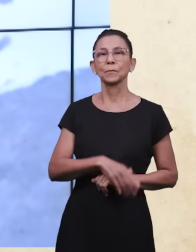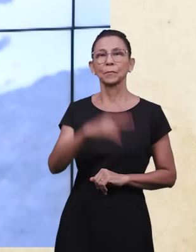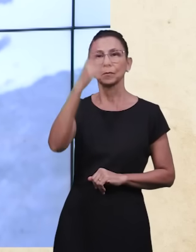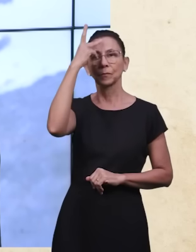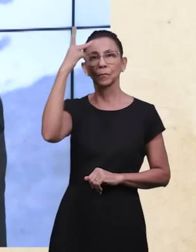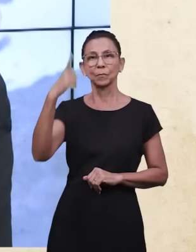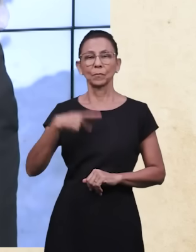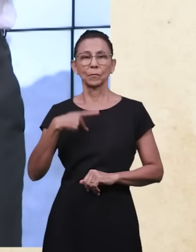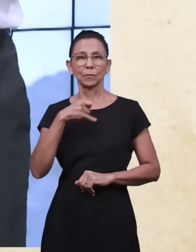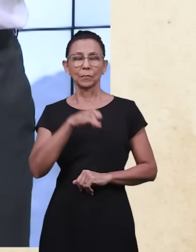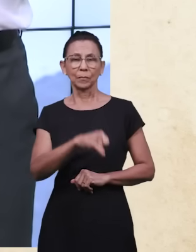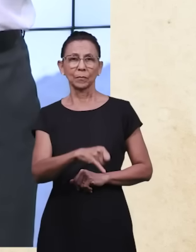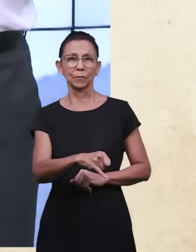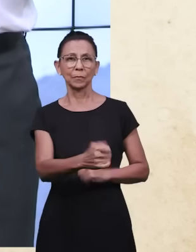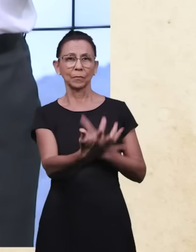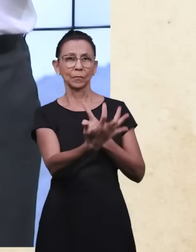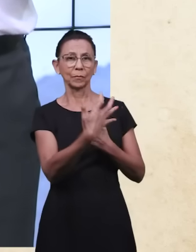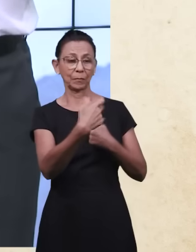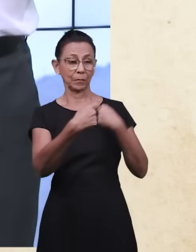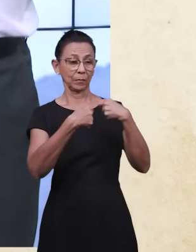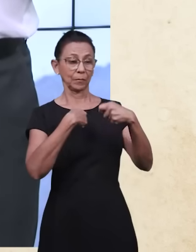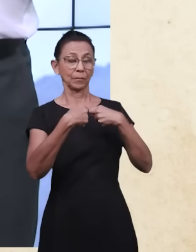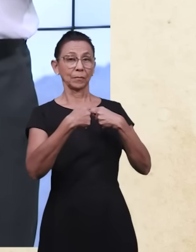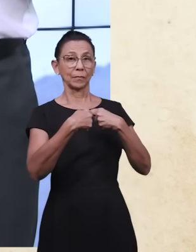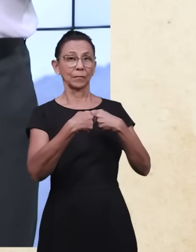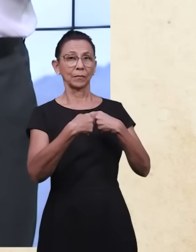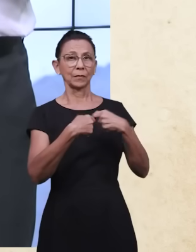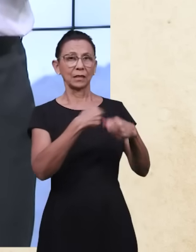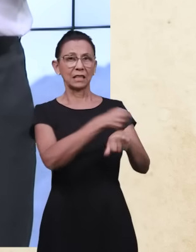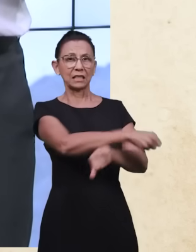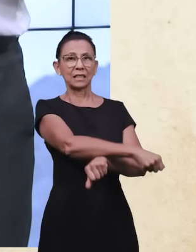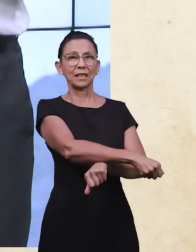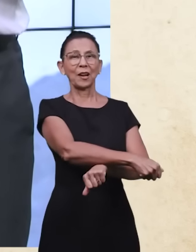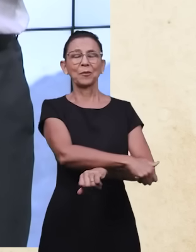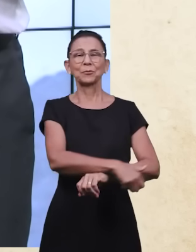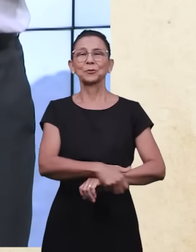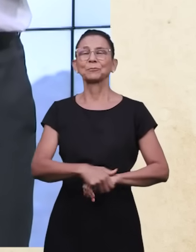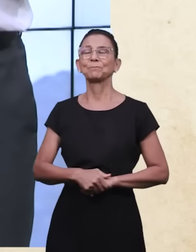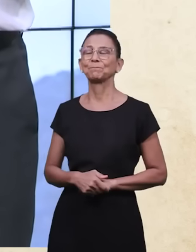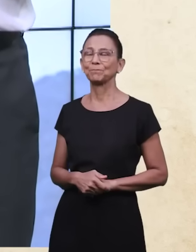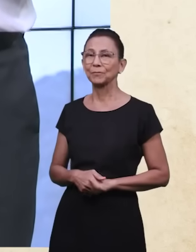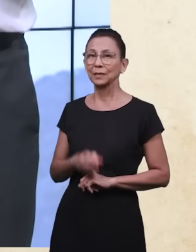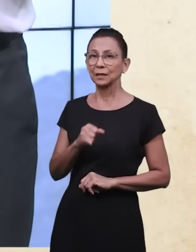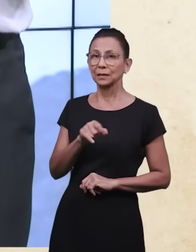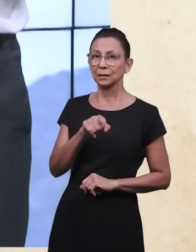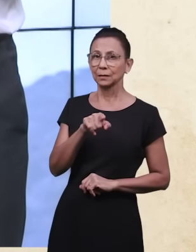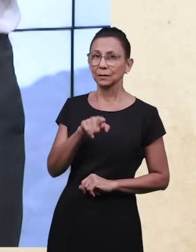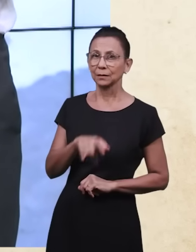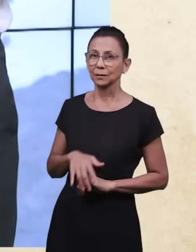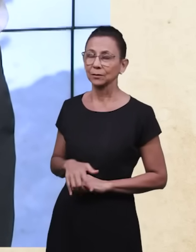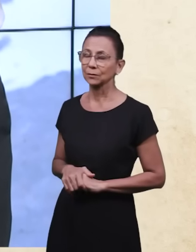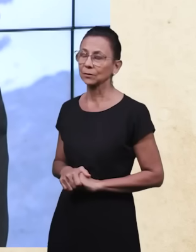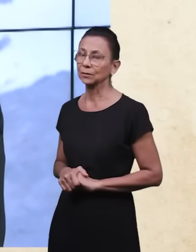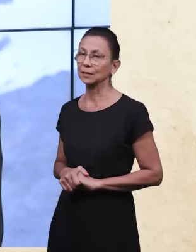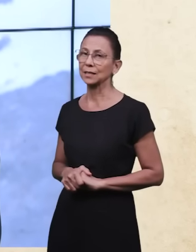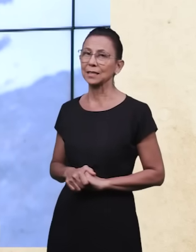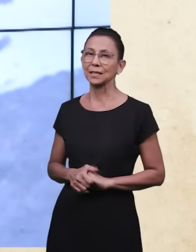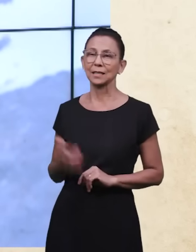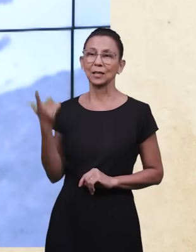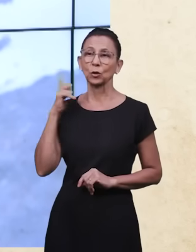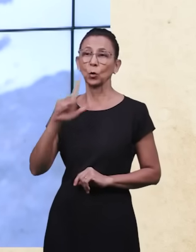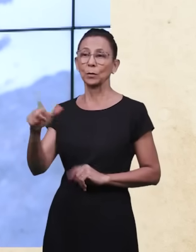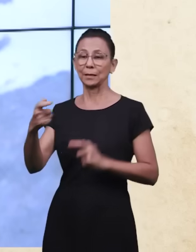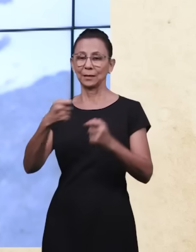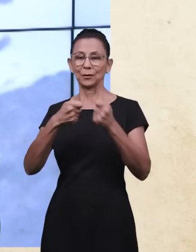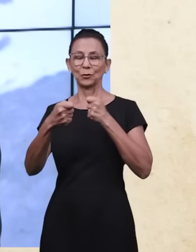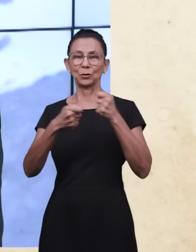se torna escravo. Se a ansiedade te dominar, você vira um escravo dela. Se você for vencido por ela, ela passa a ser